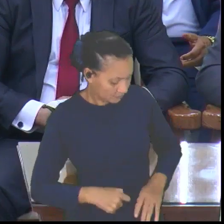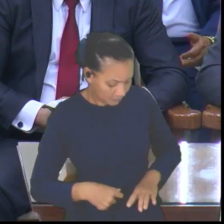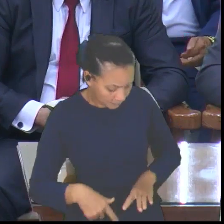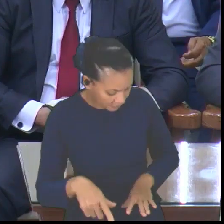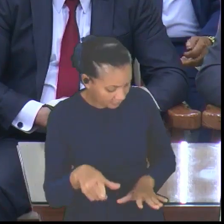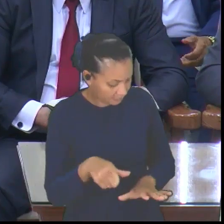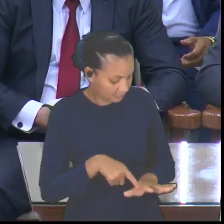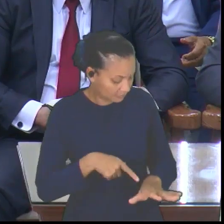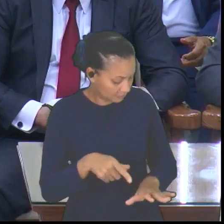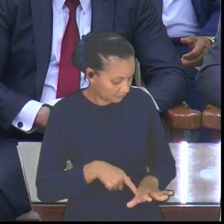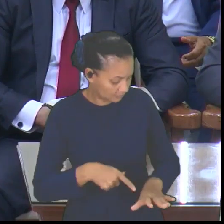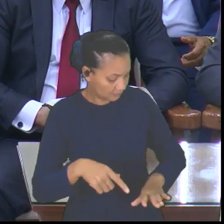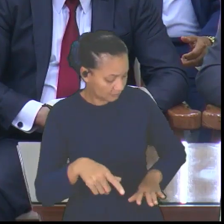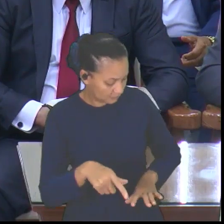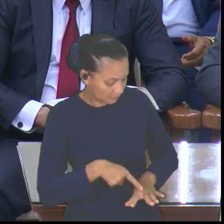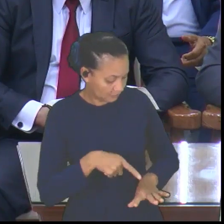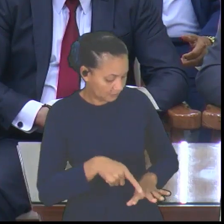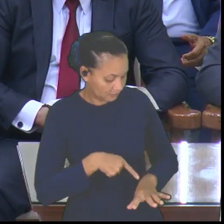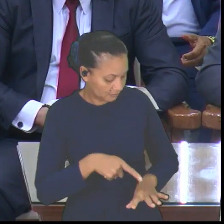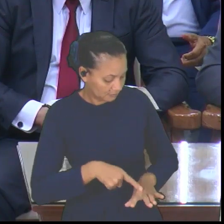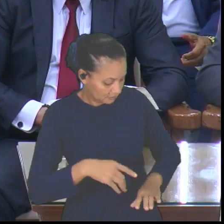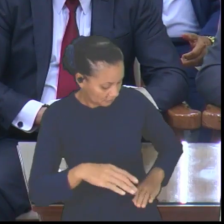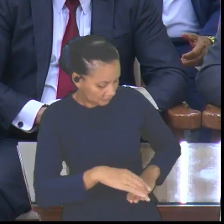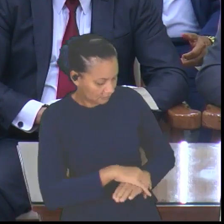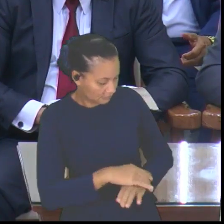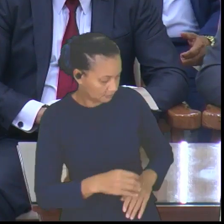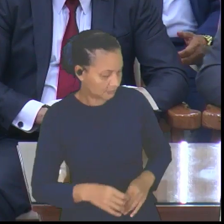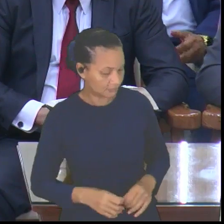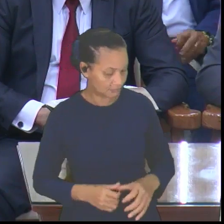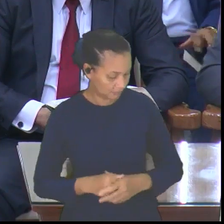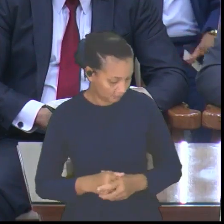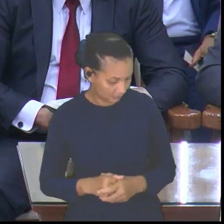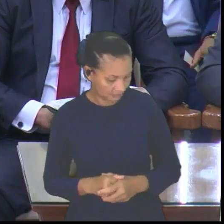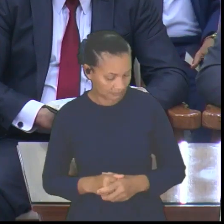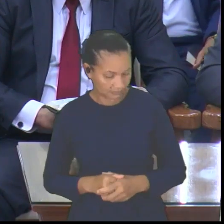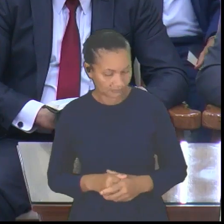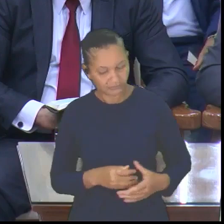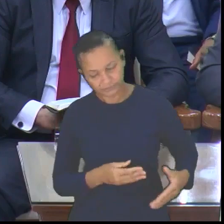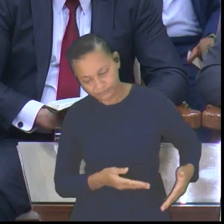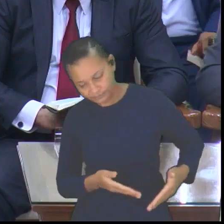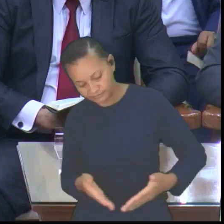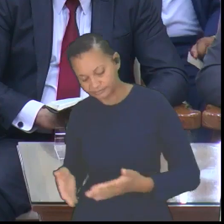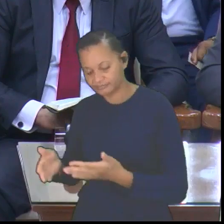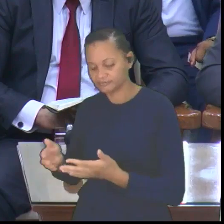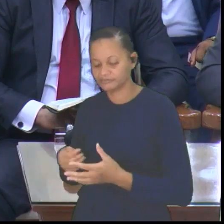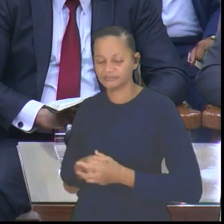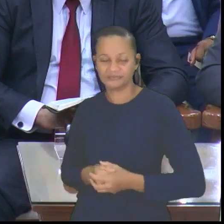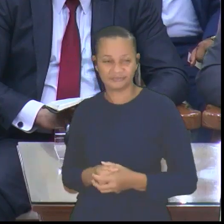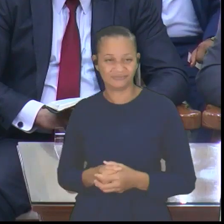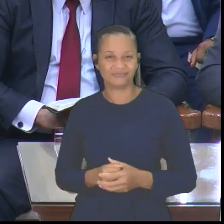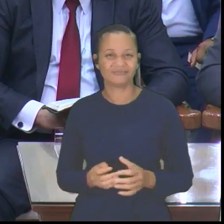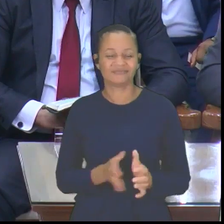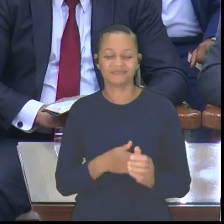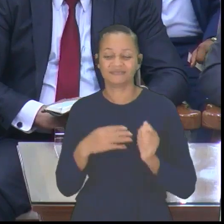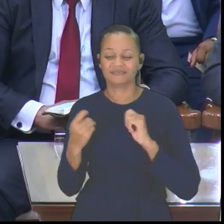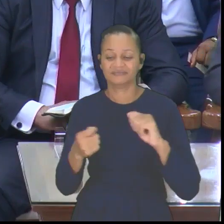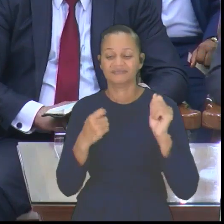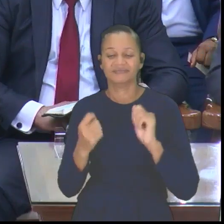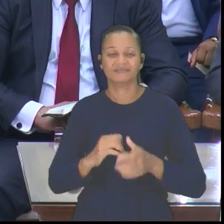sandálias. Coloca a tua capa. E me segue. Aleluia.